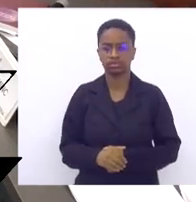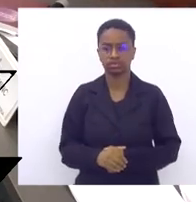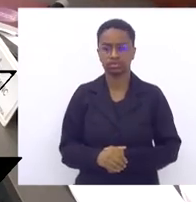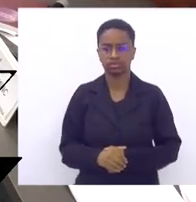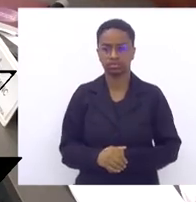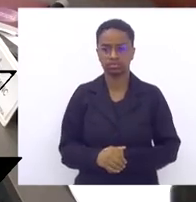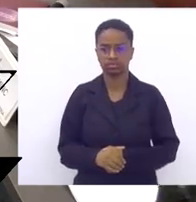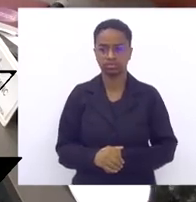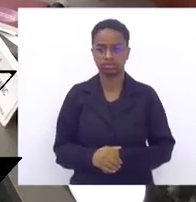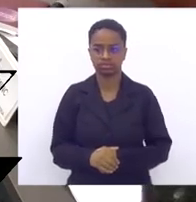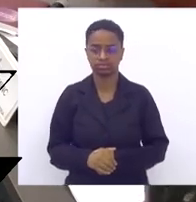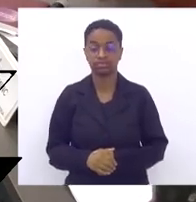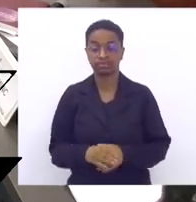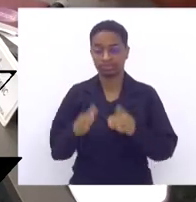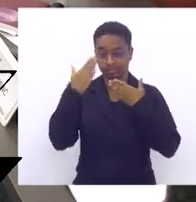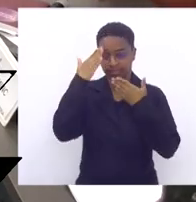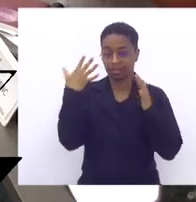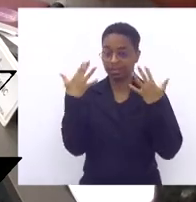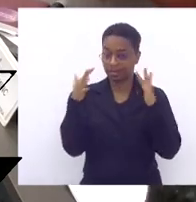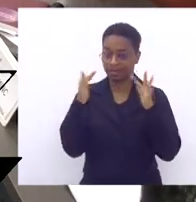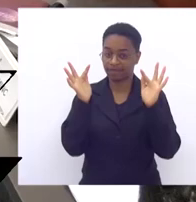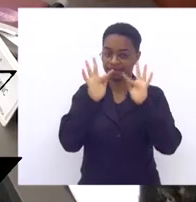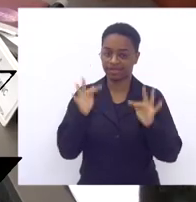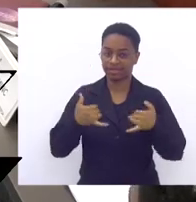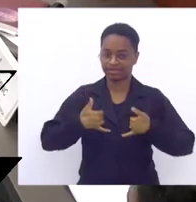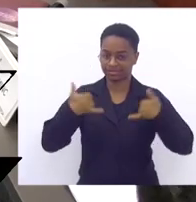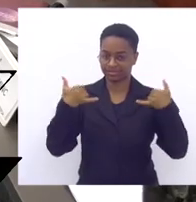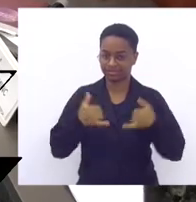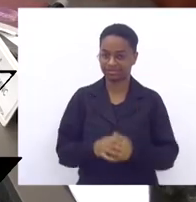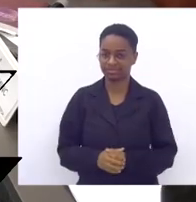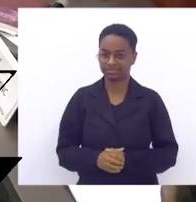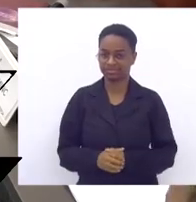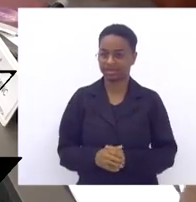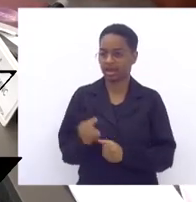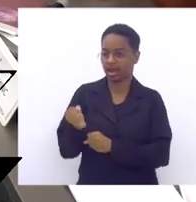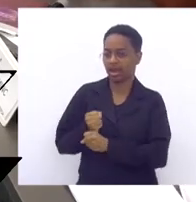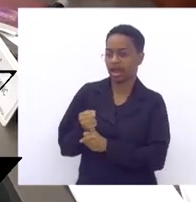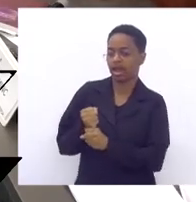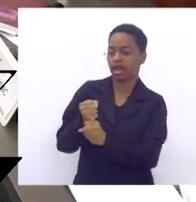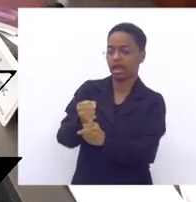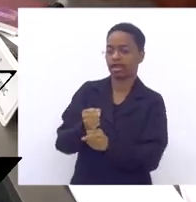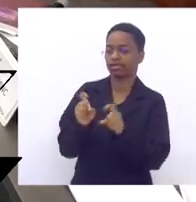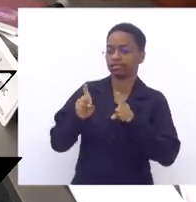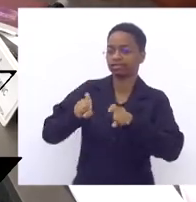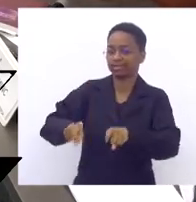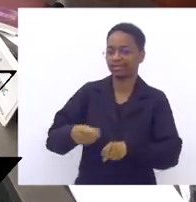presidente. Parabéns, feliz aniversário. Muitos anos e mandatos de vida.